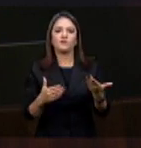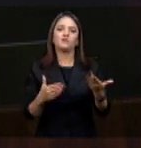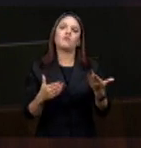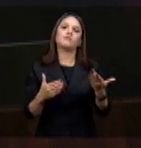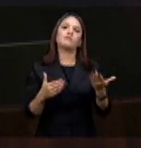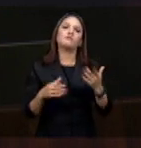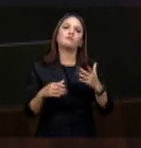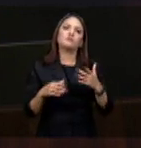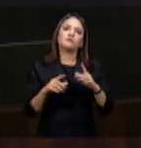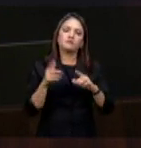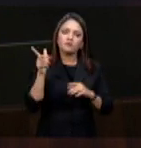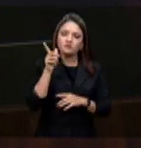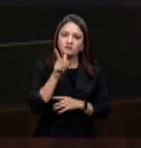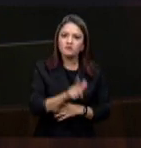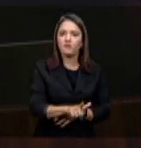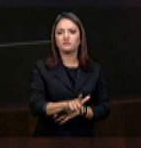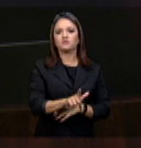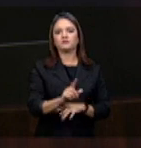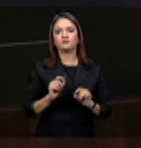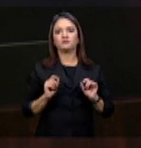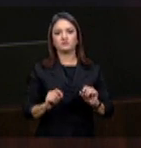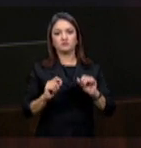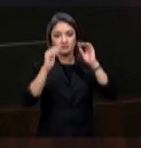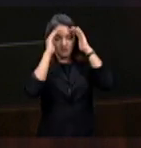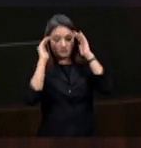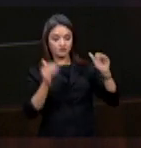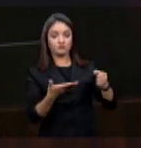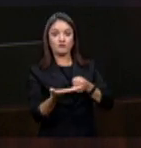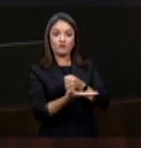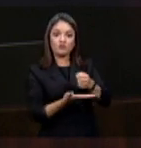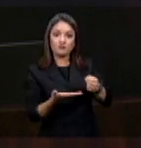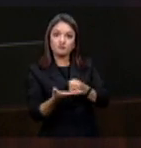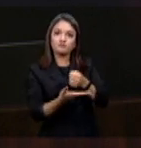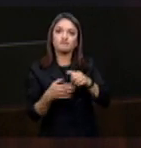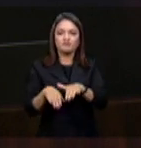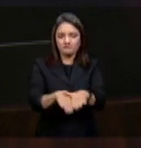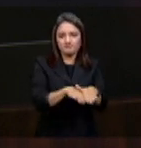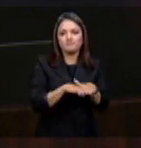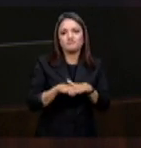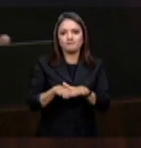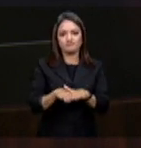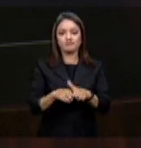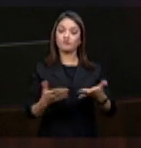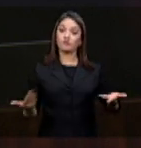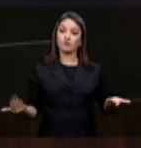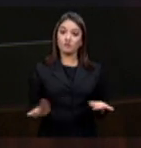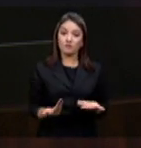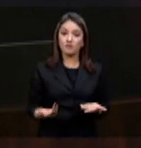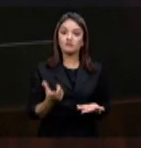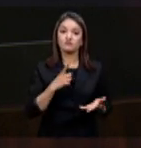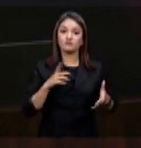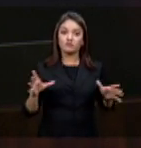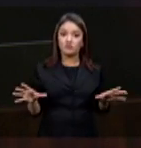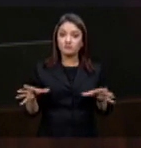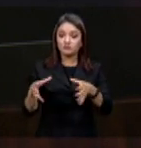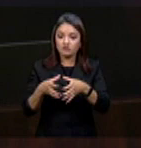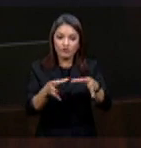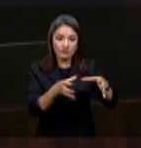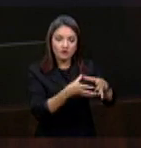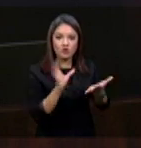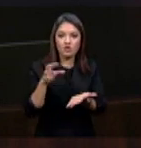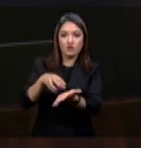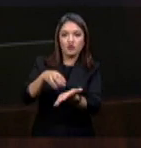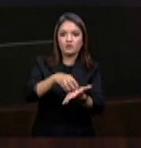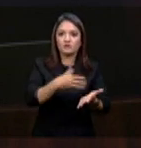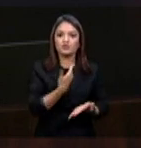implementação plena do princípio da Equidade existe hoje uma rede de órgãos